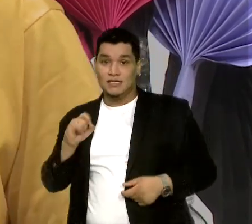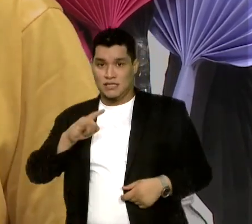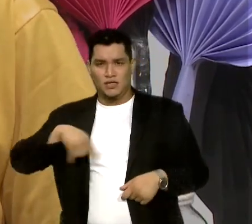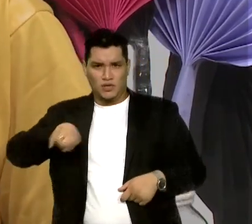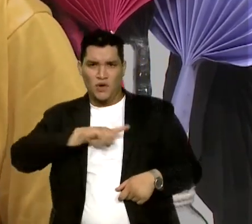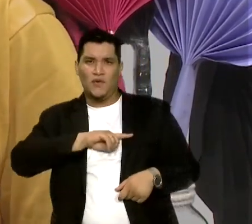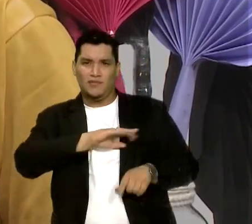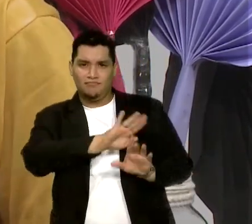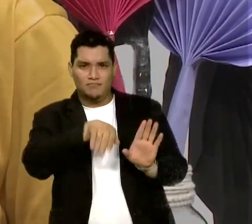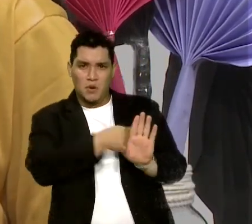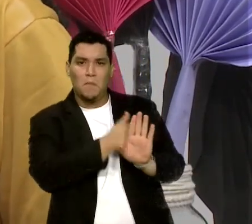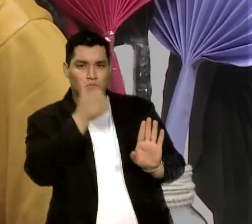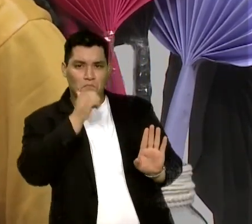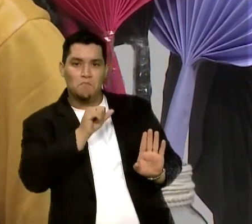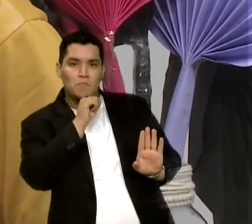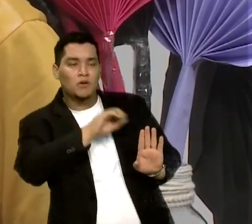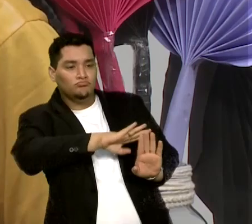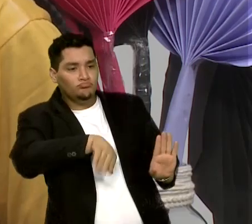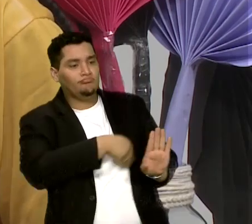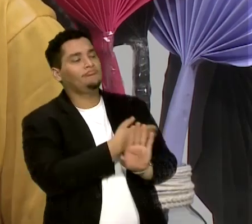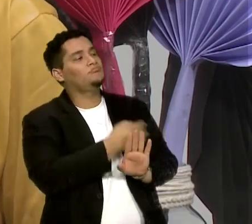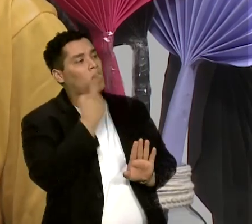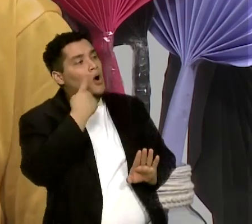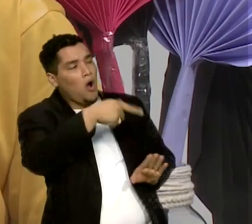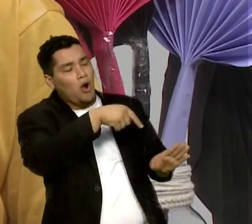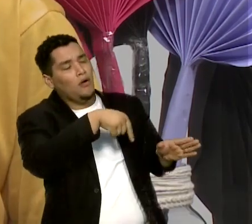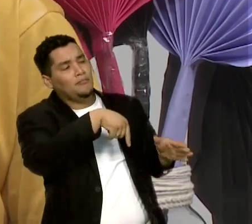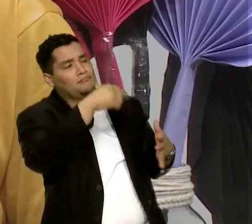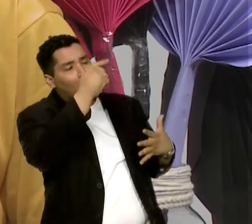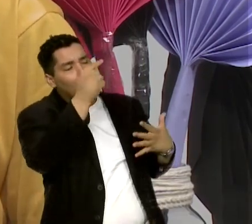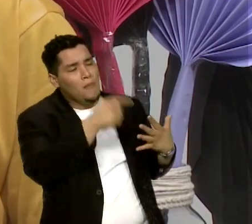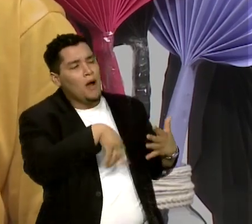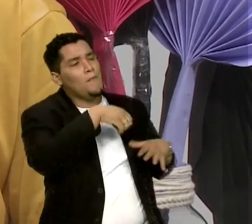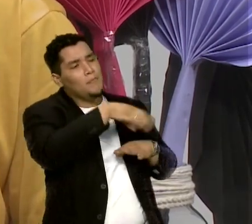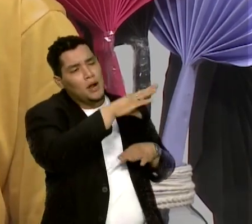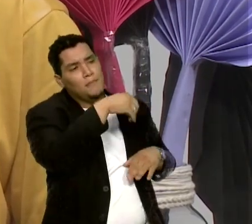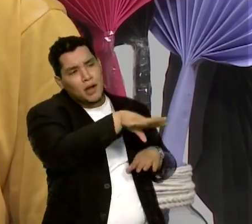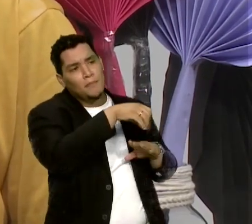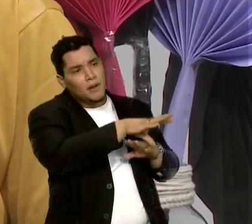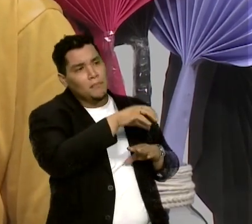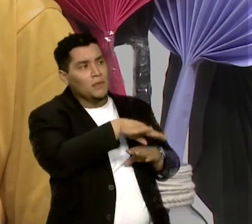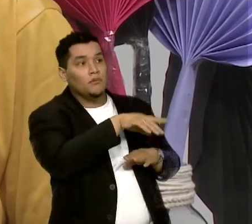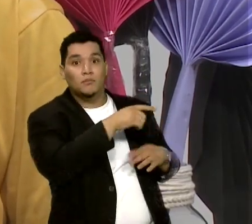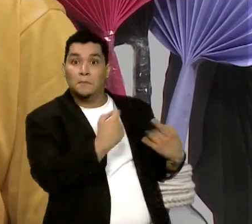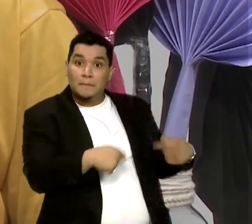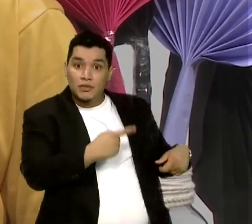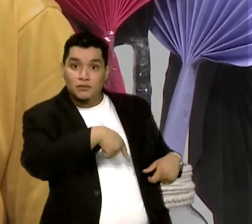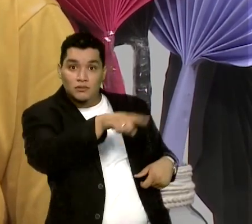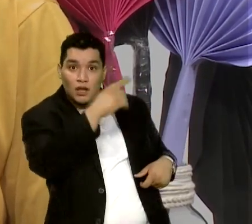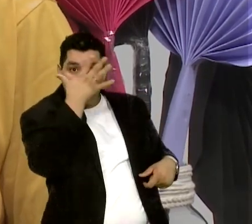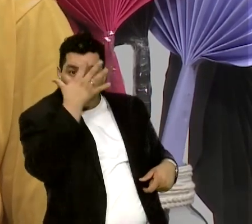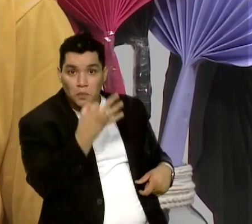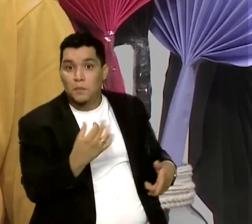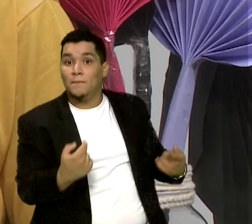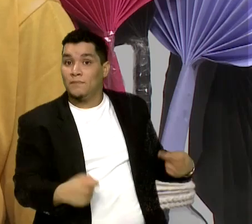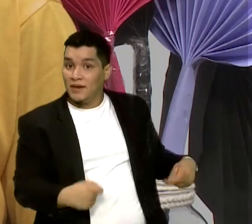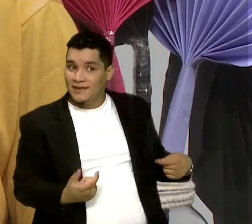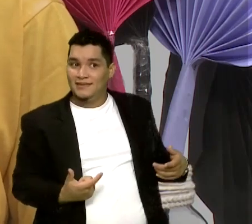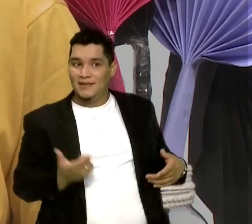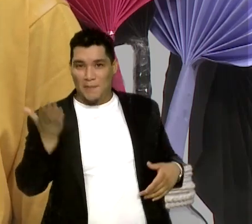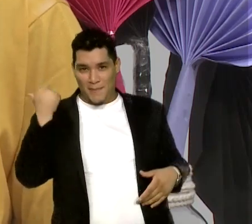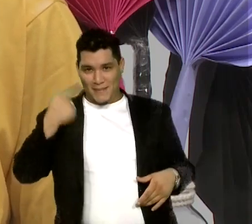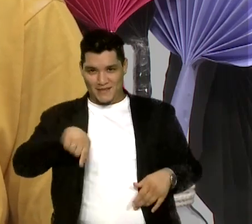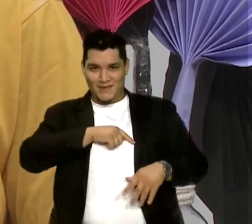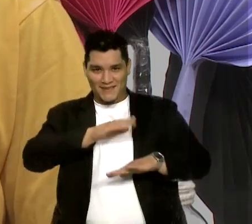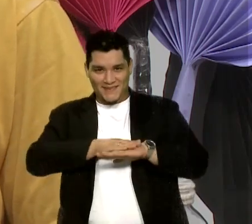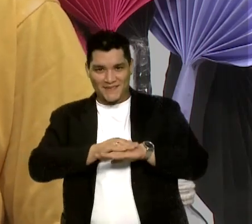levar informações, porque às vezes é falta de informação. Sim. O nosso curso de automaquiagem, nossa, foi um sucesso, porque muitas mulheres nunca